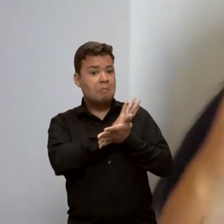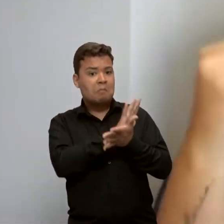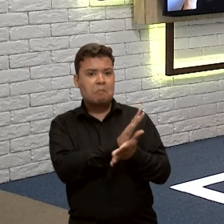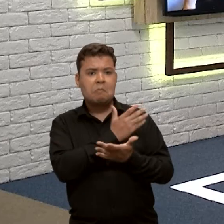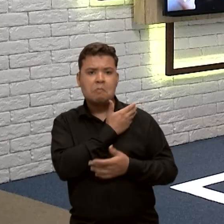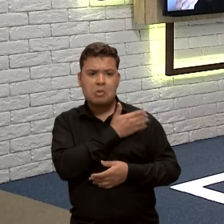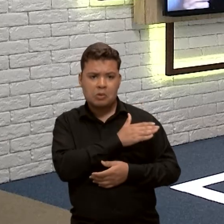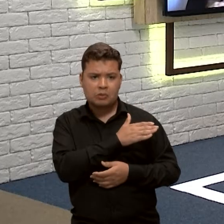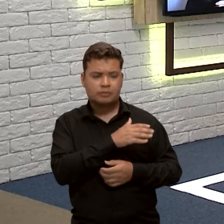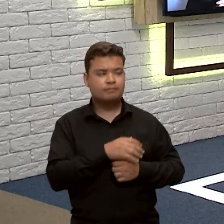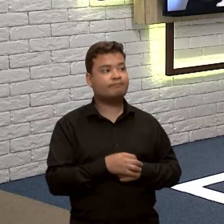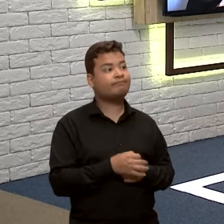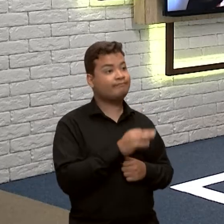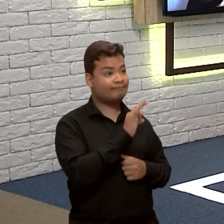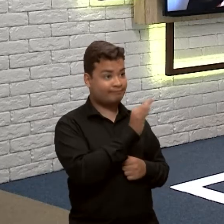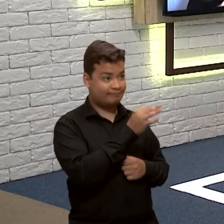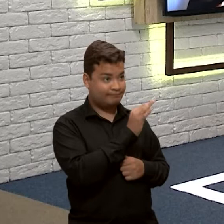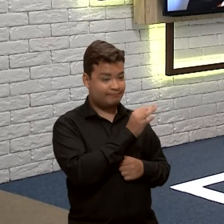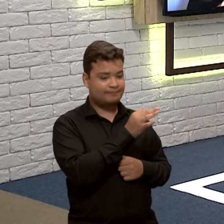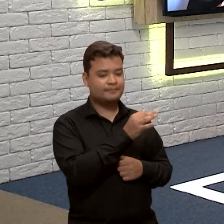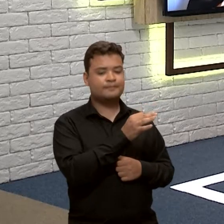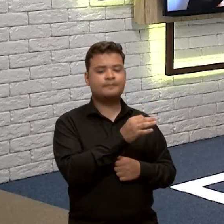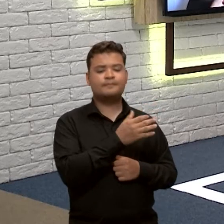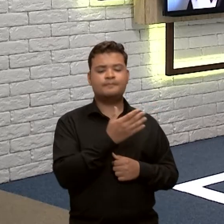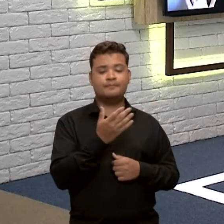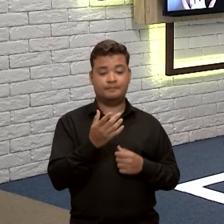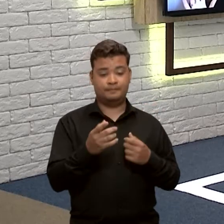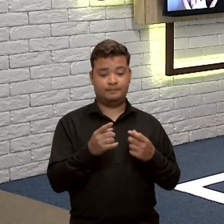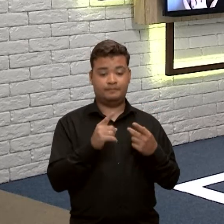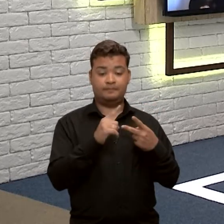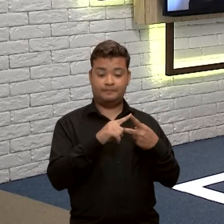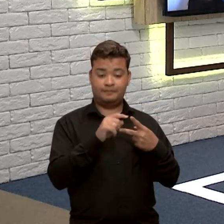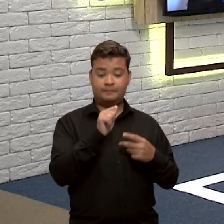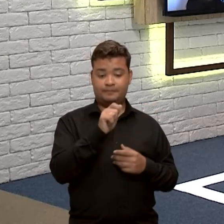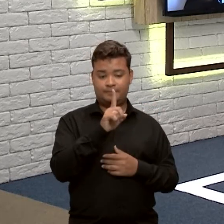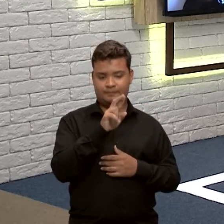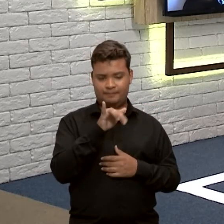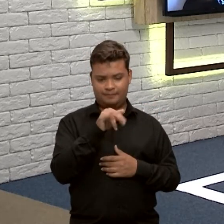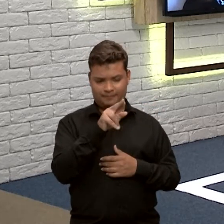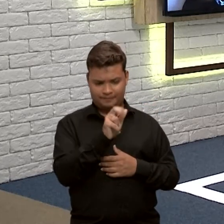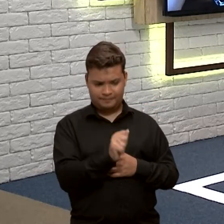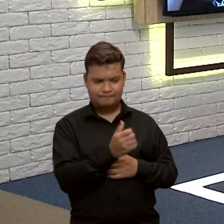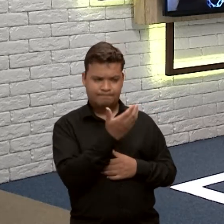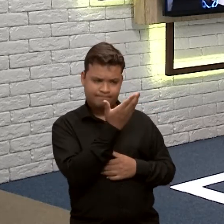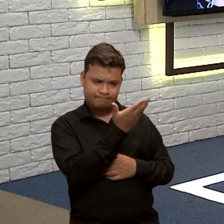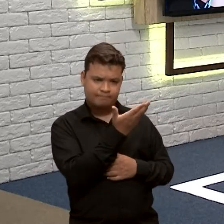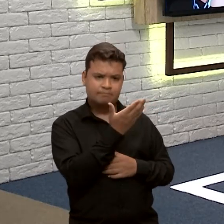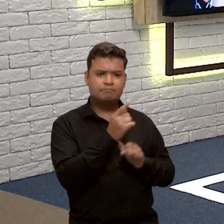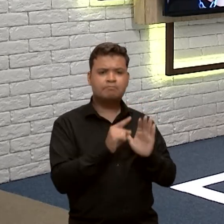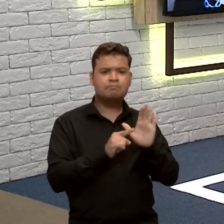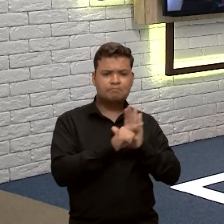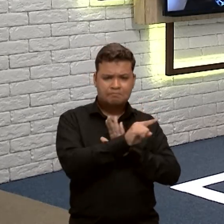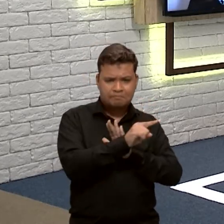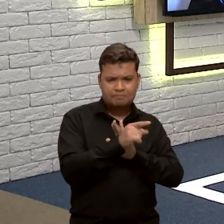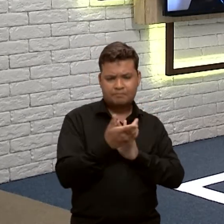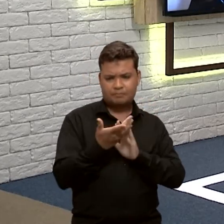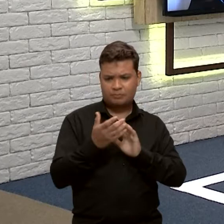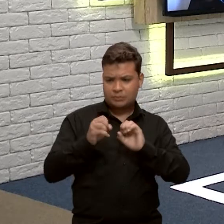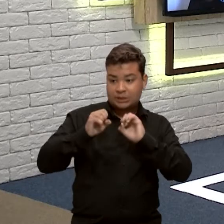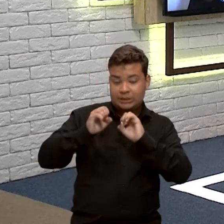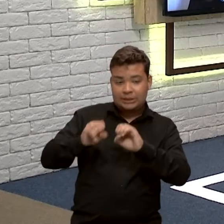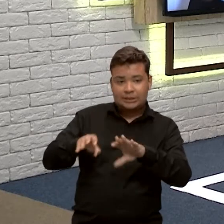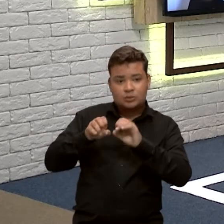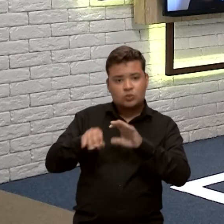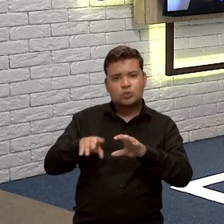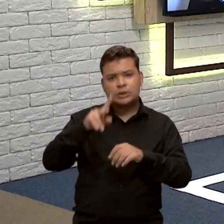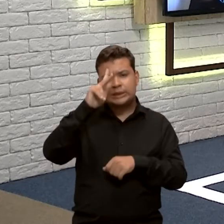Certo, Bárbara, vou passar a palavra para Adriana só para a gente finalizar. Adriana, então é possível levar essa educação